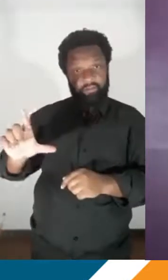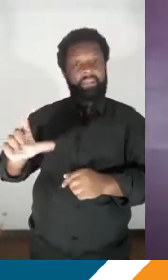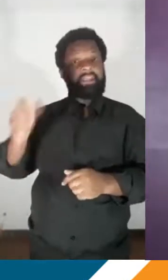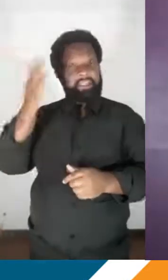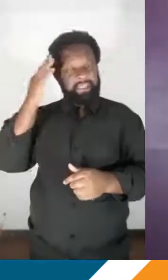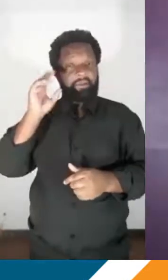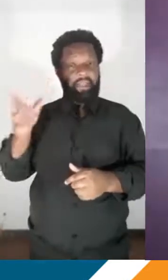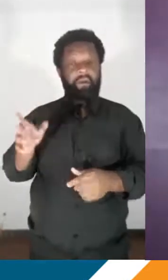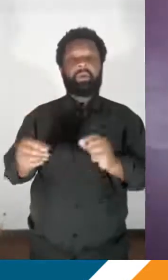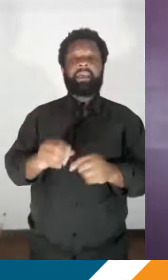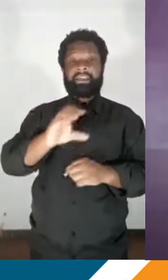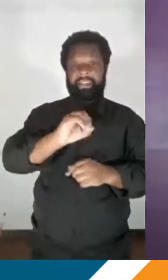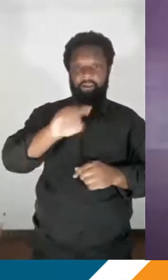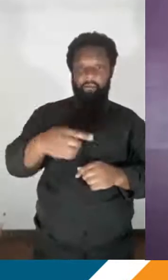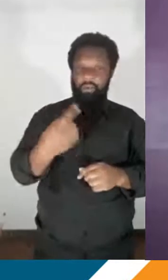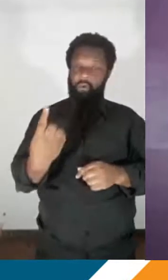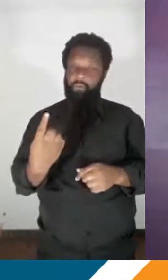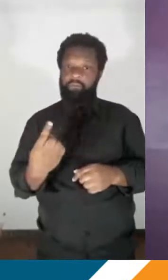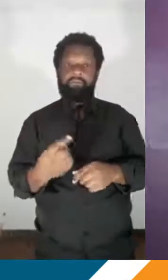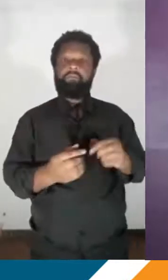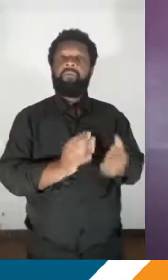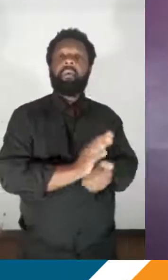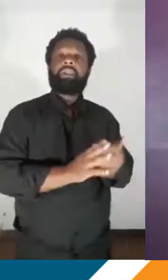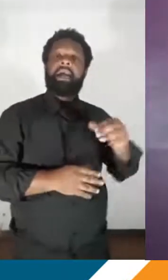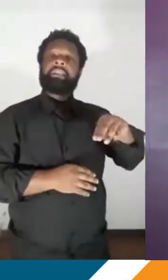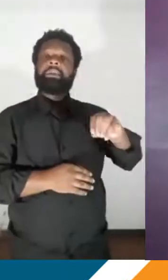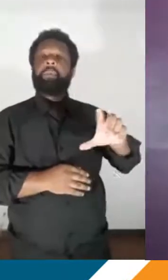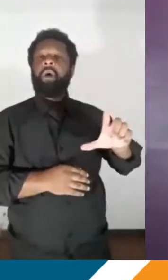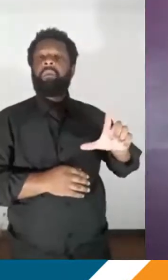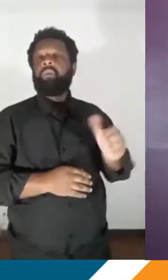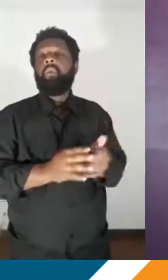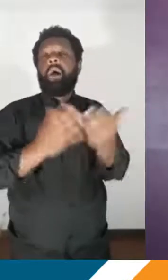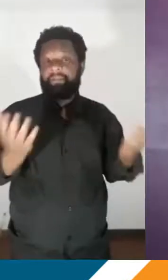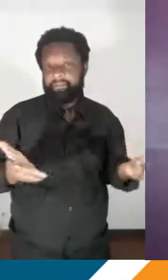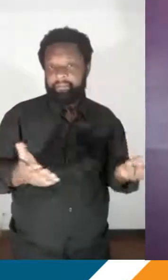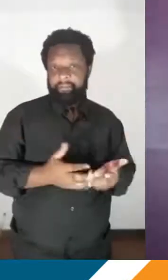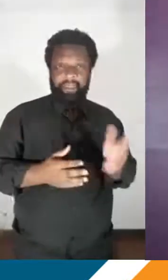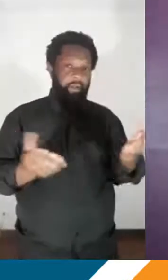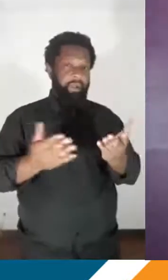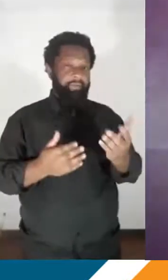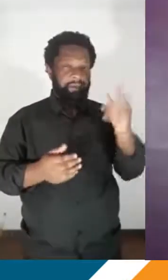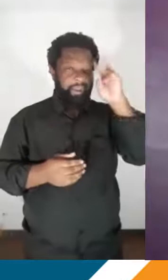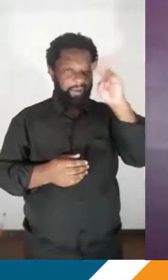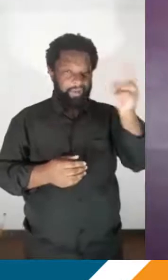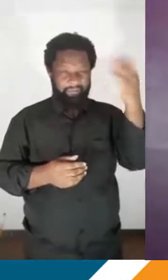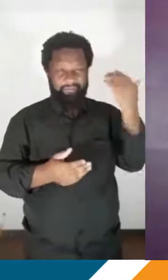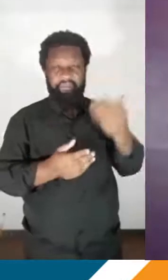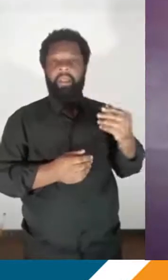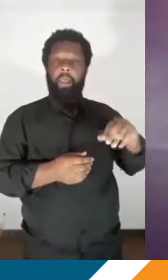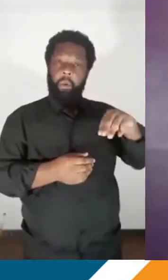volume da solução em litros já está transformado, 0,1. E o número de mols do soluto? O número de mols, só para a